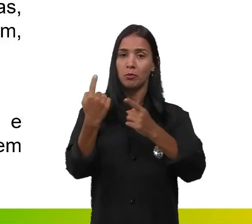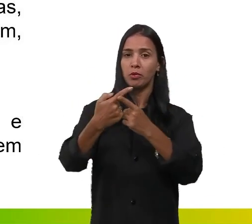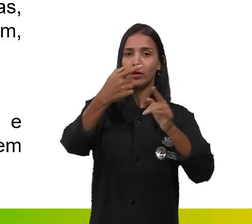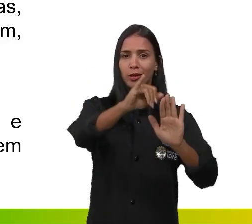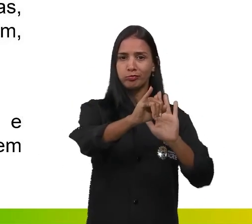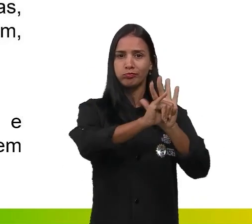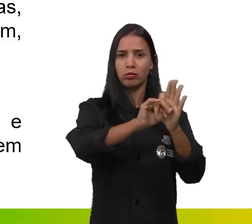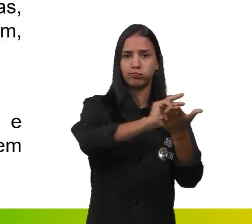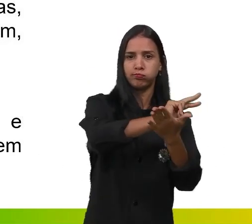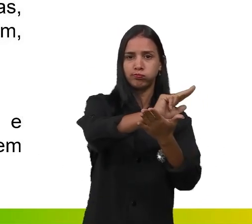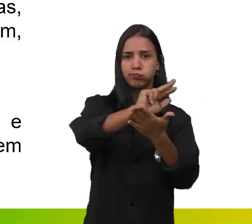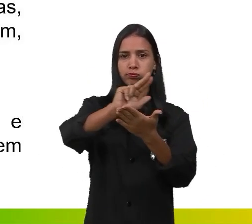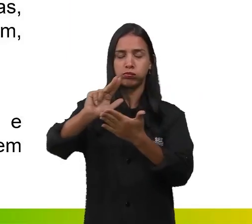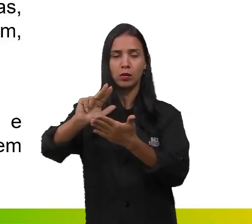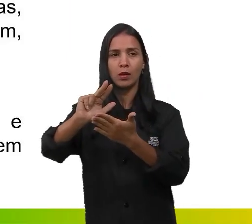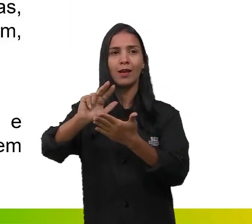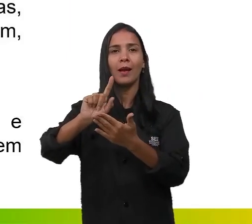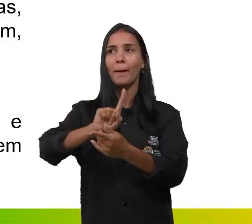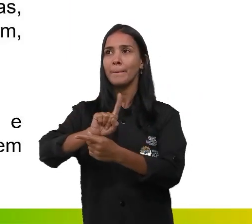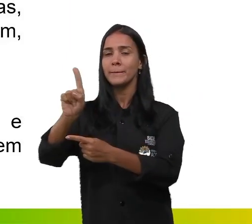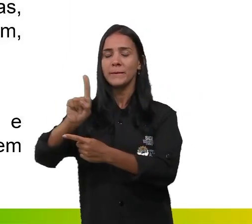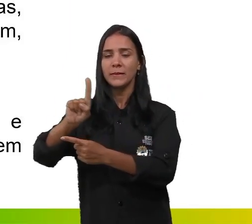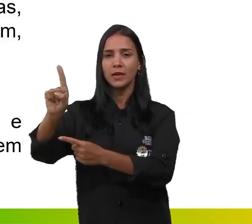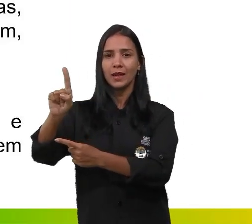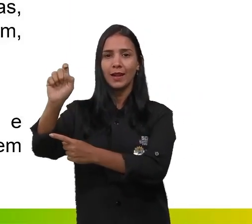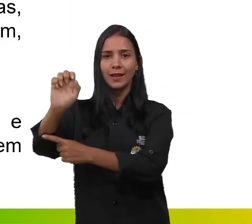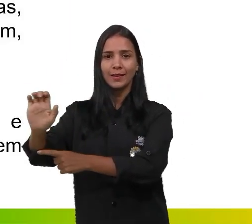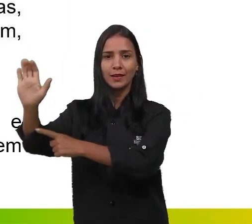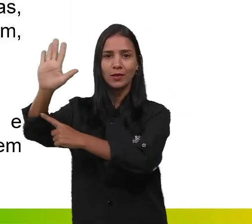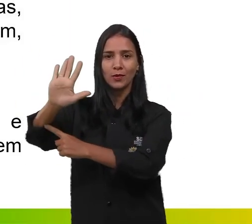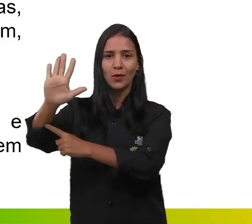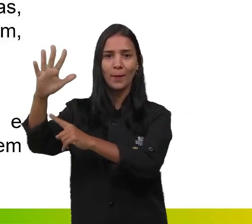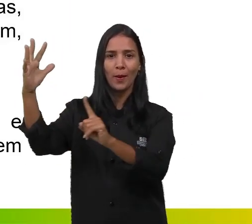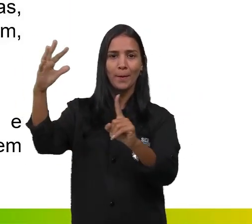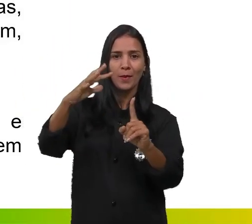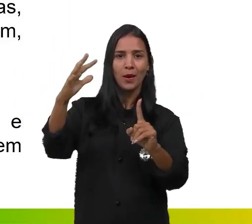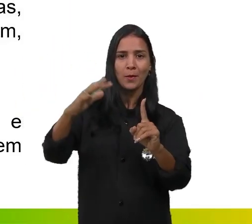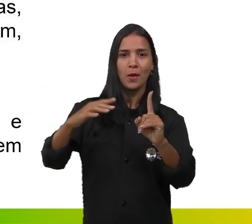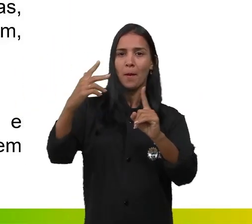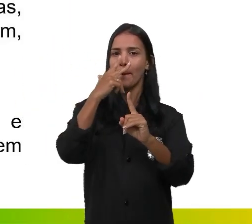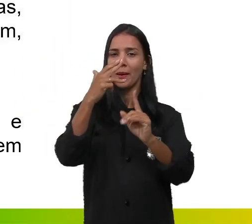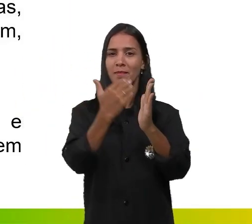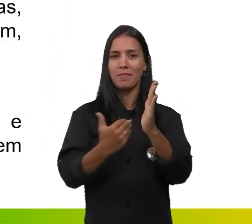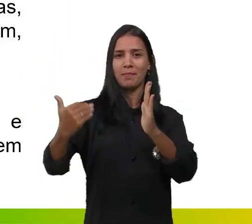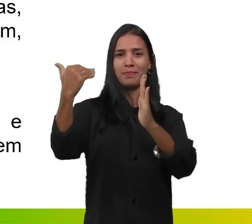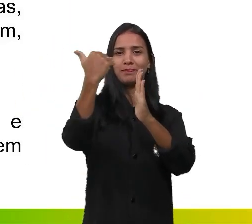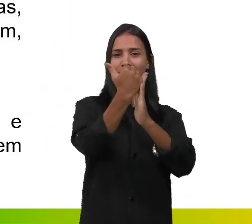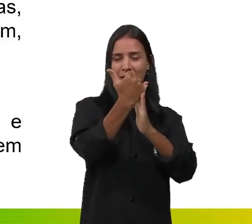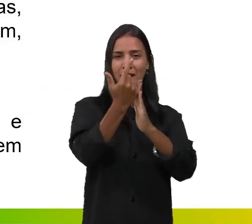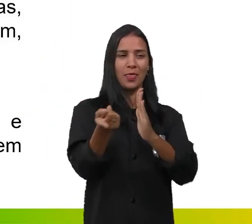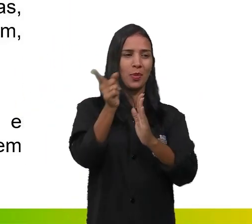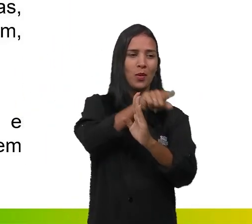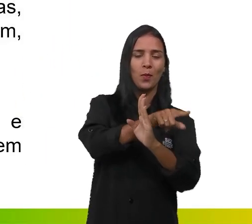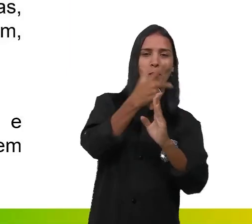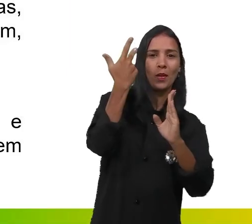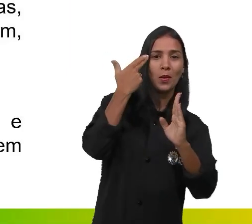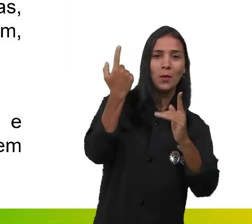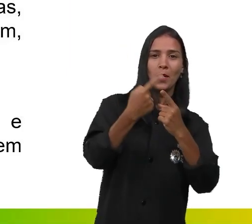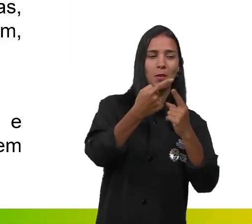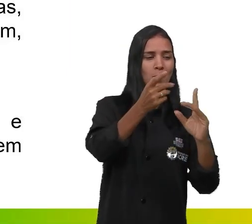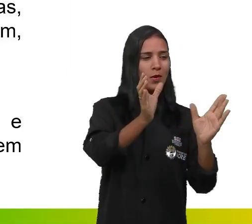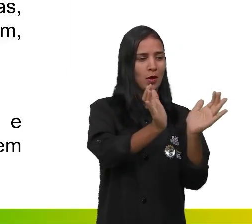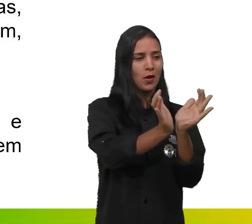hegemônica europeia se impôs como normal e as identidades indígenas